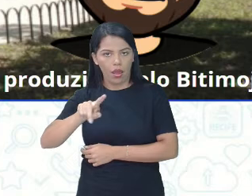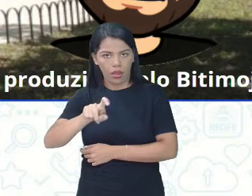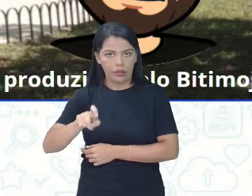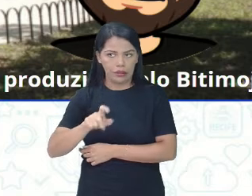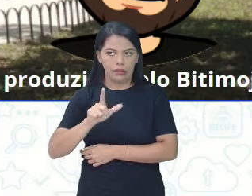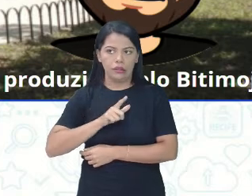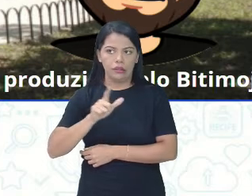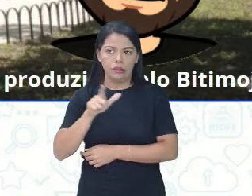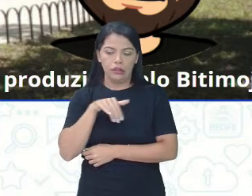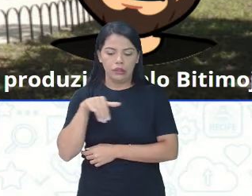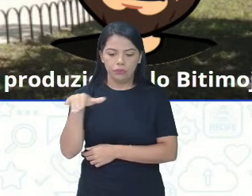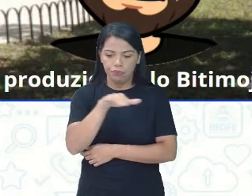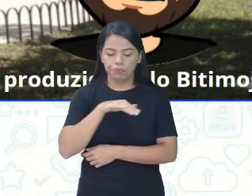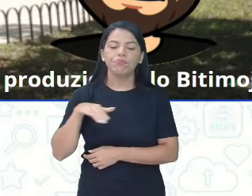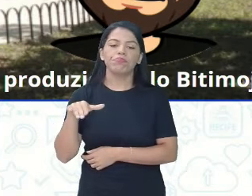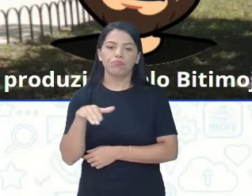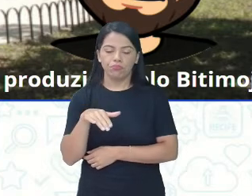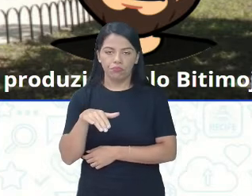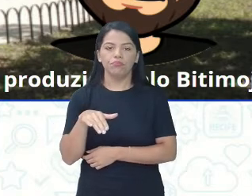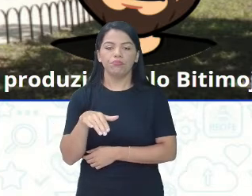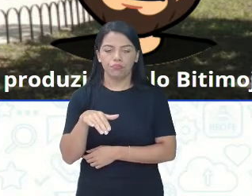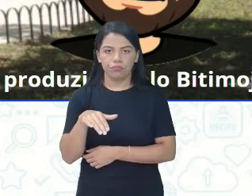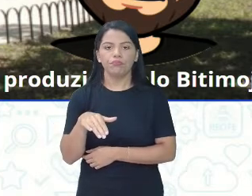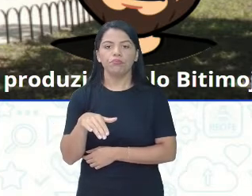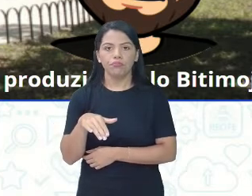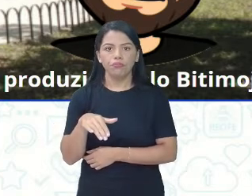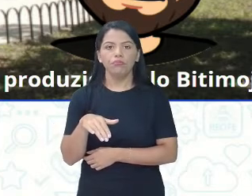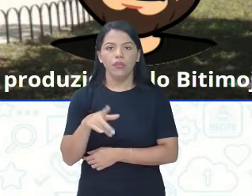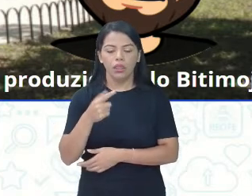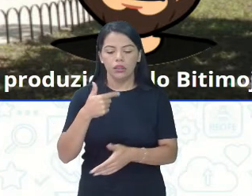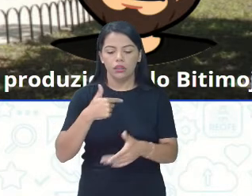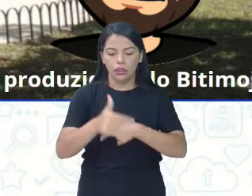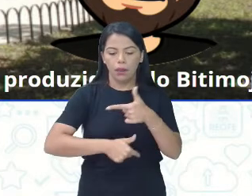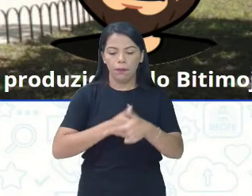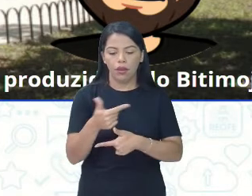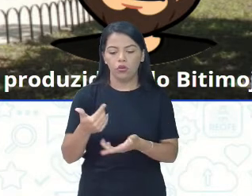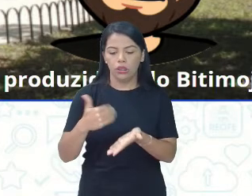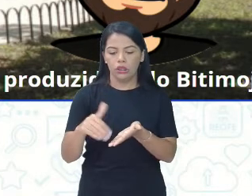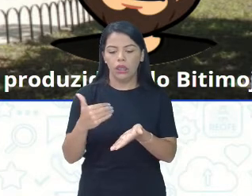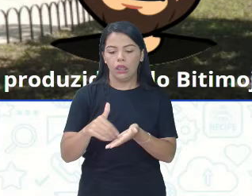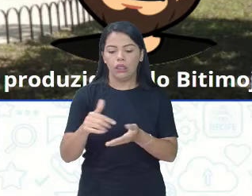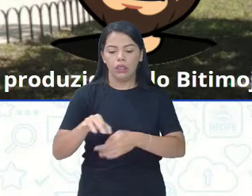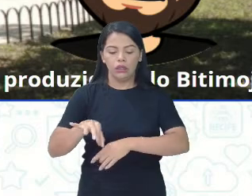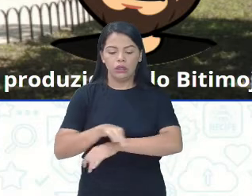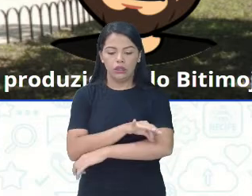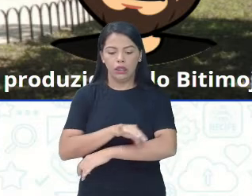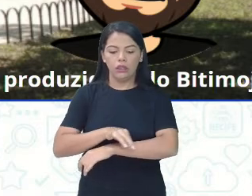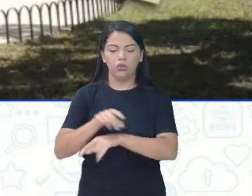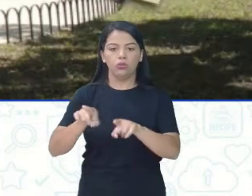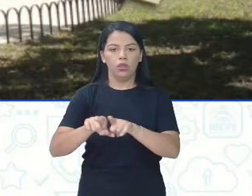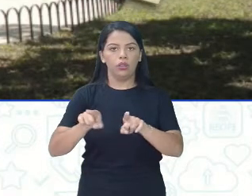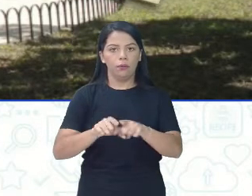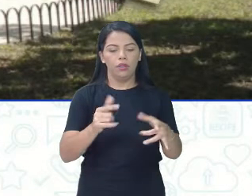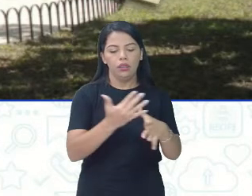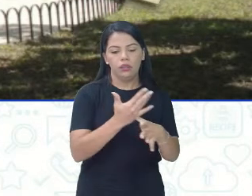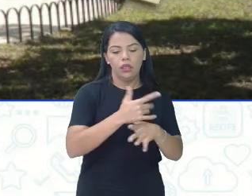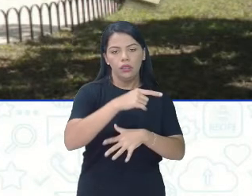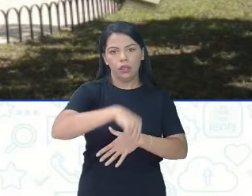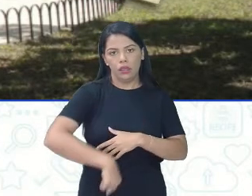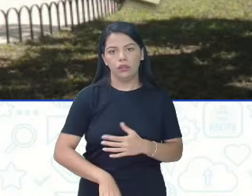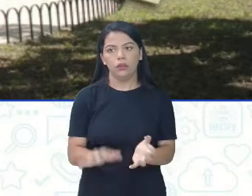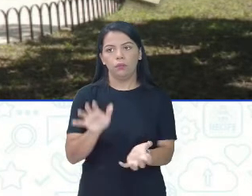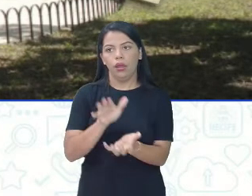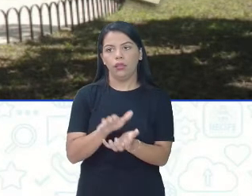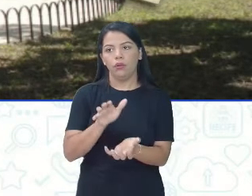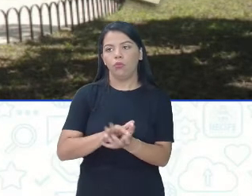o setor de parques e jardins da Secretaria de Arquitetura e Urbanismo de Pernambuco, né? Então,